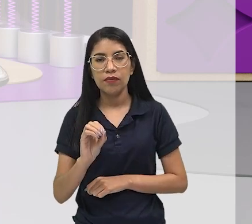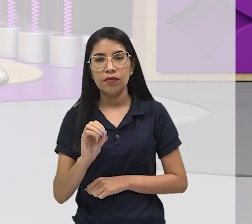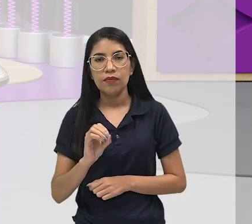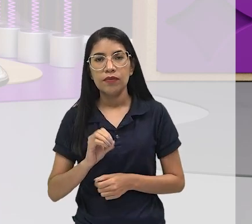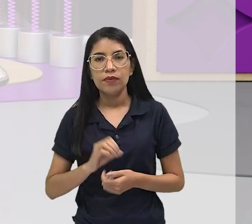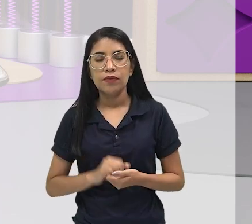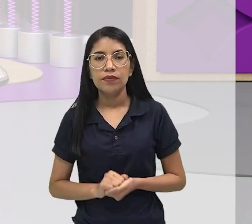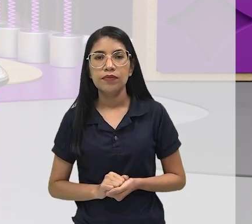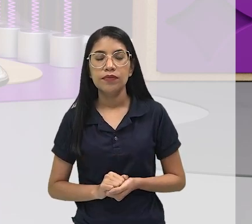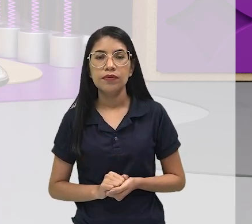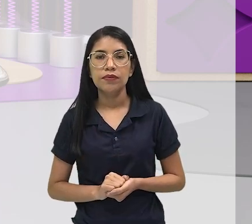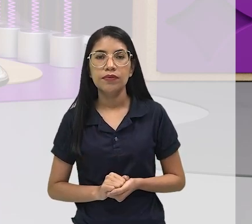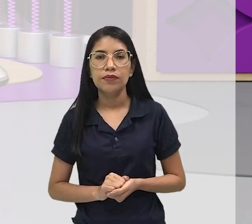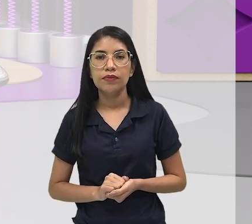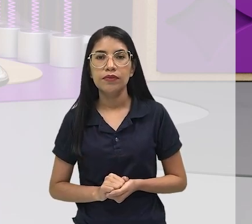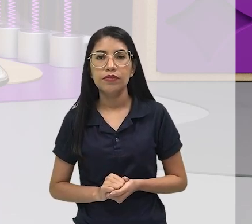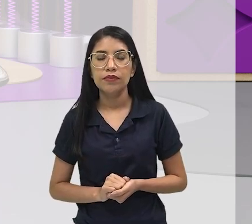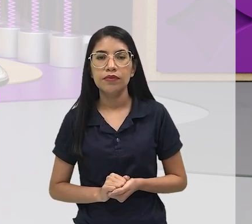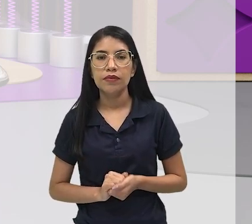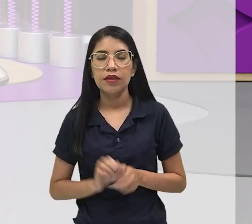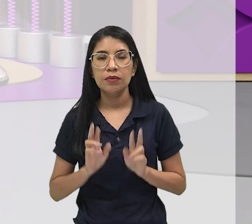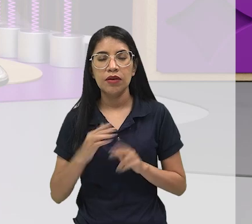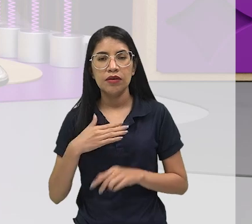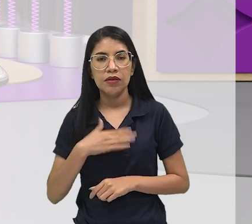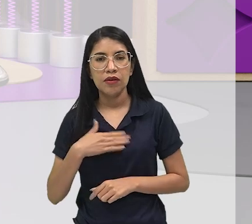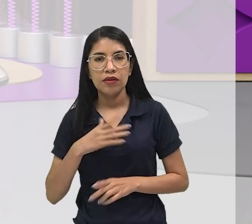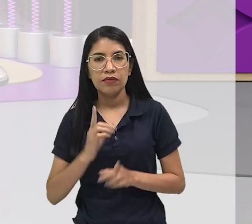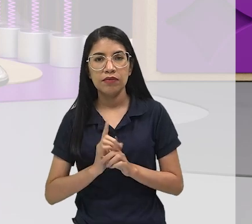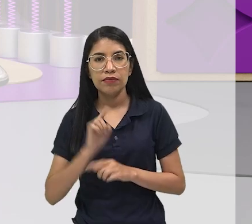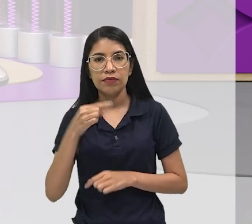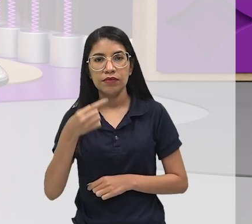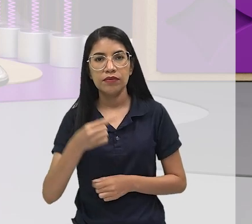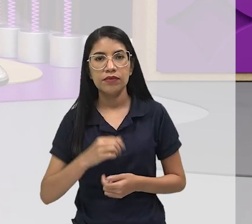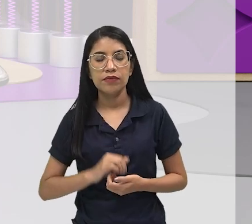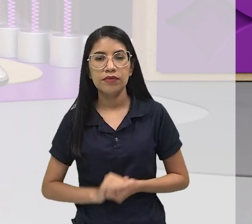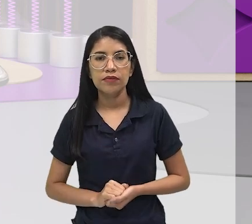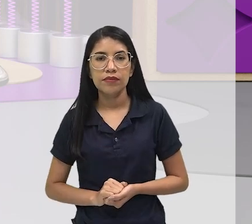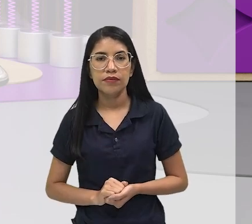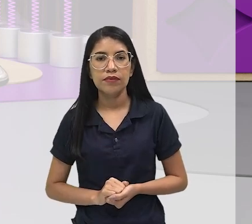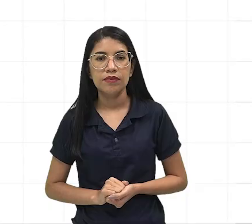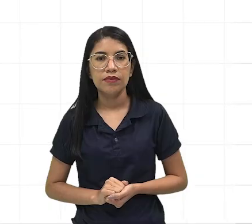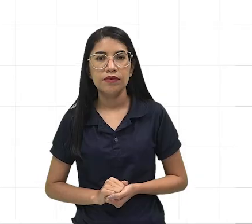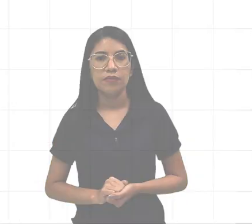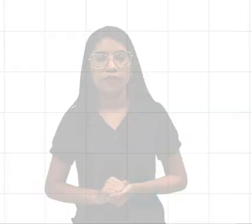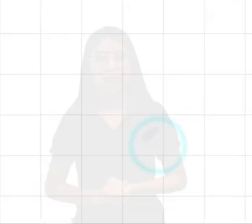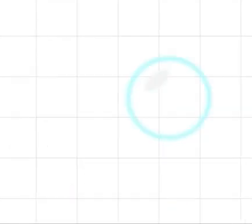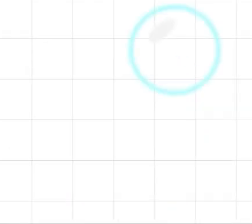plano aí da sua base. Muito bem, espero que vocês tenham gostado. Ficamos por aqui. Até a próxima.